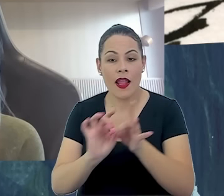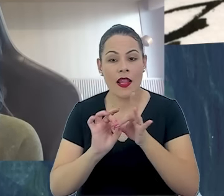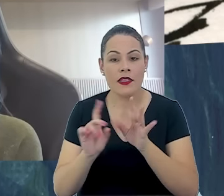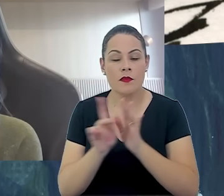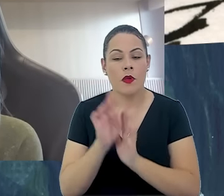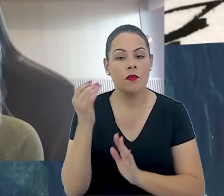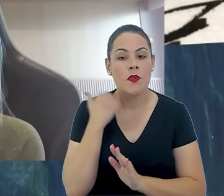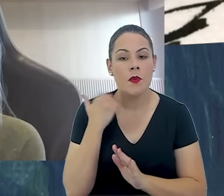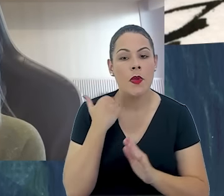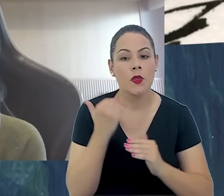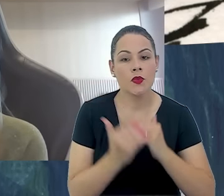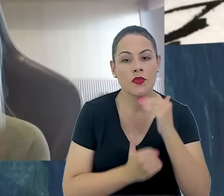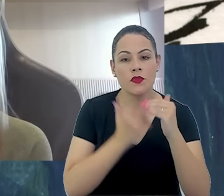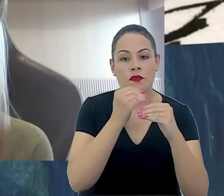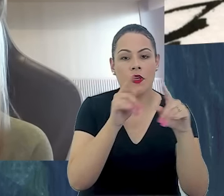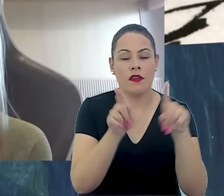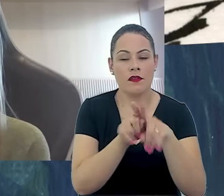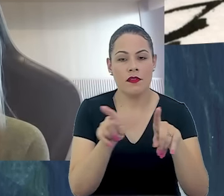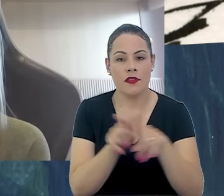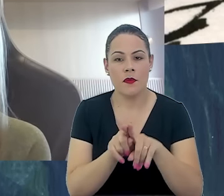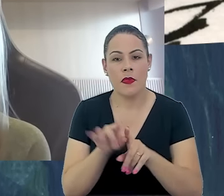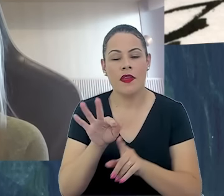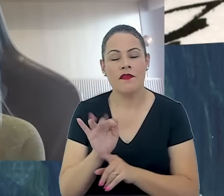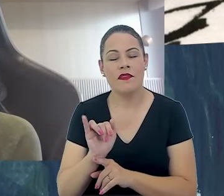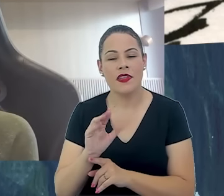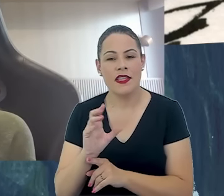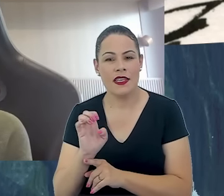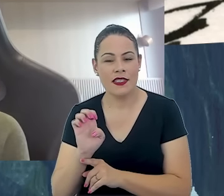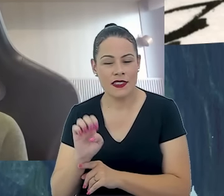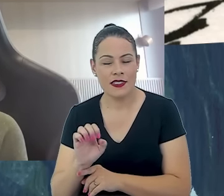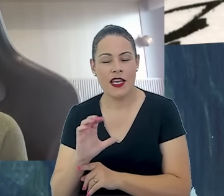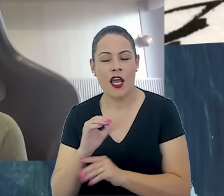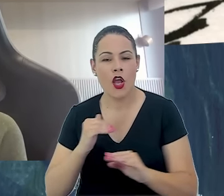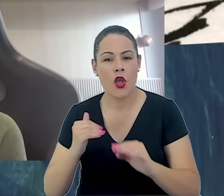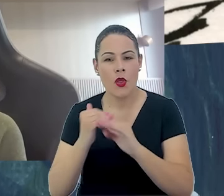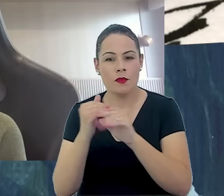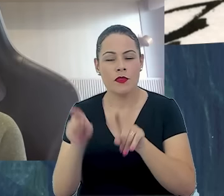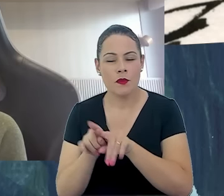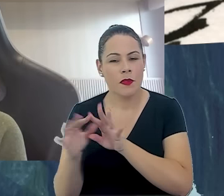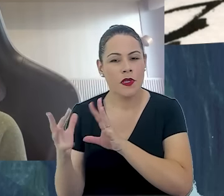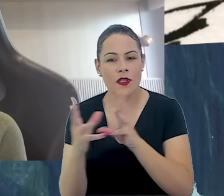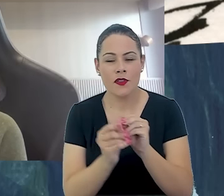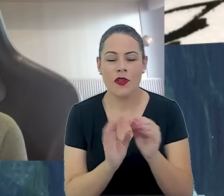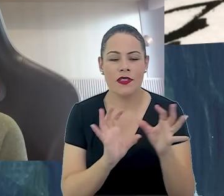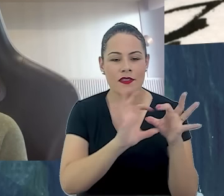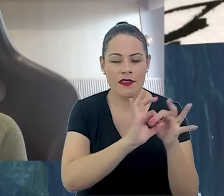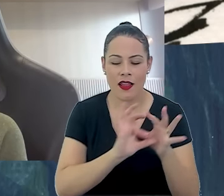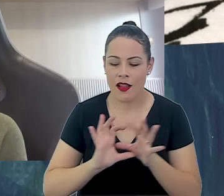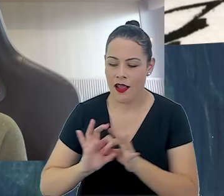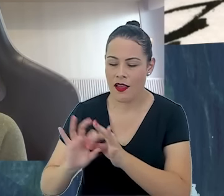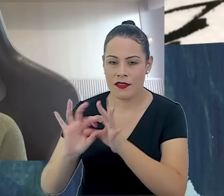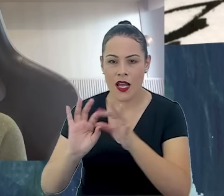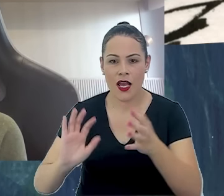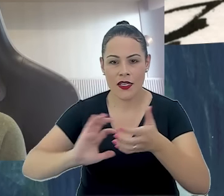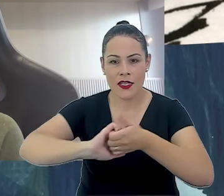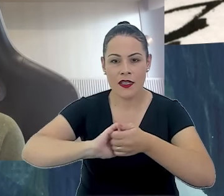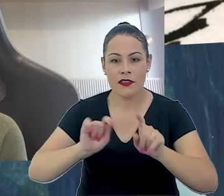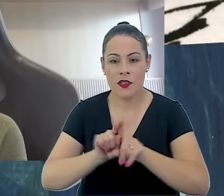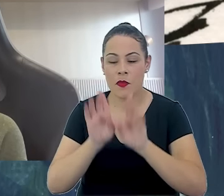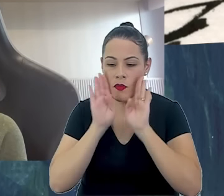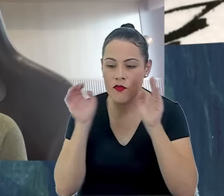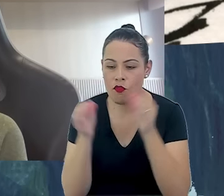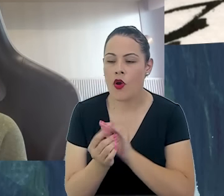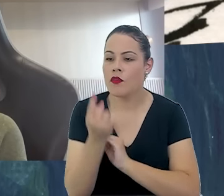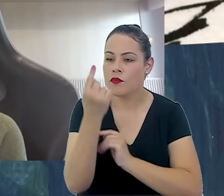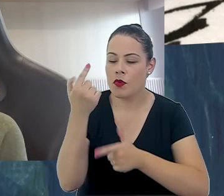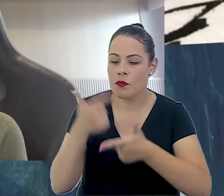entre bancos de desenvolvimento, o Finance in Common. Todas essas alianças vão endereçar esses